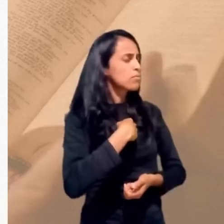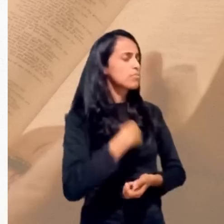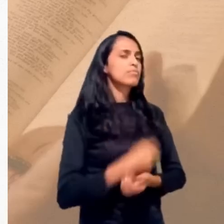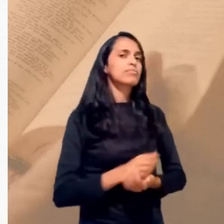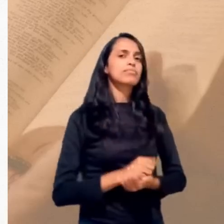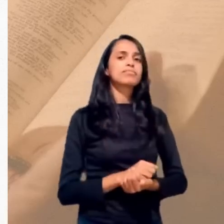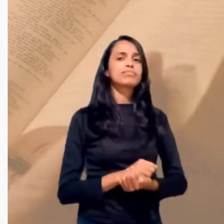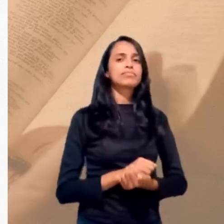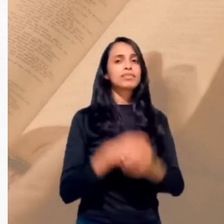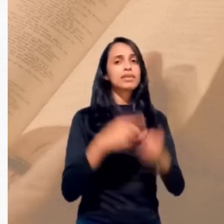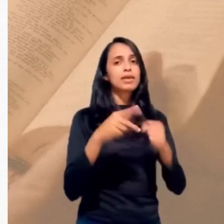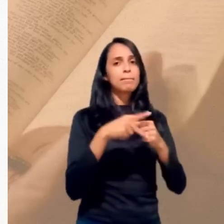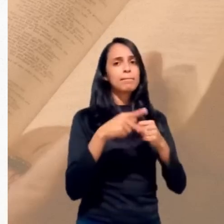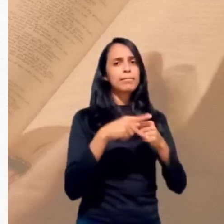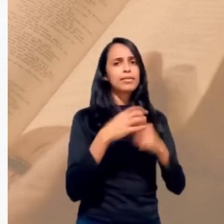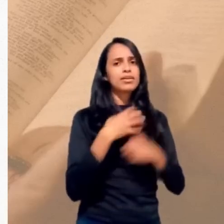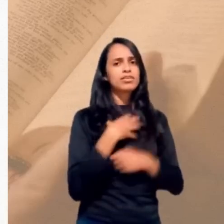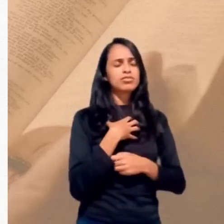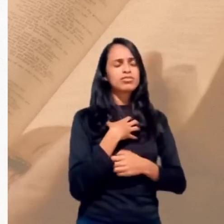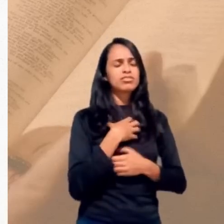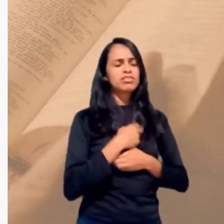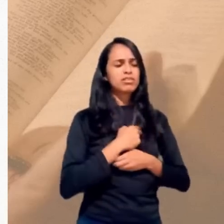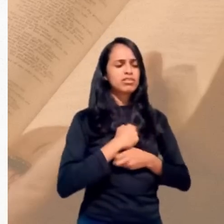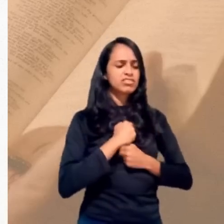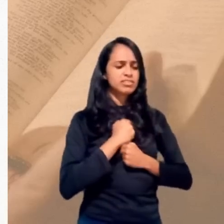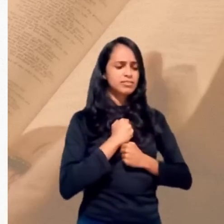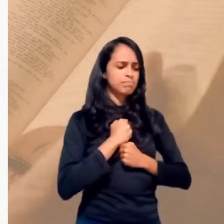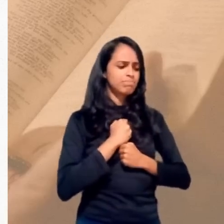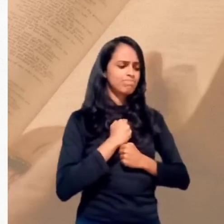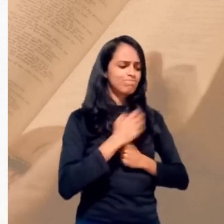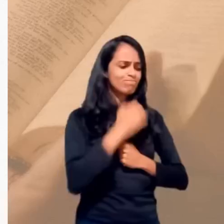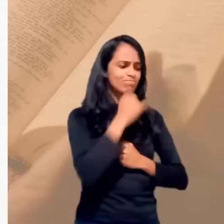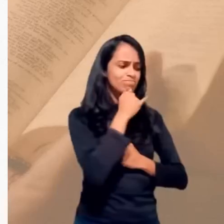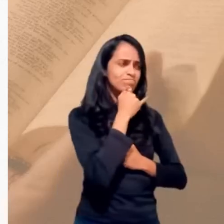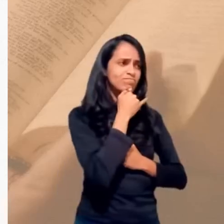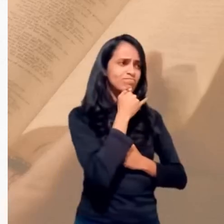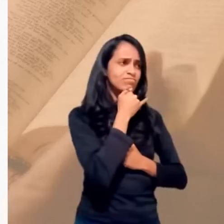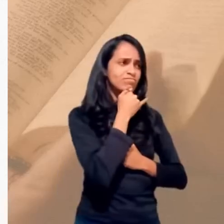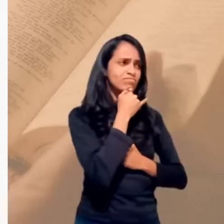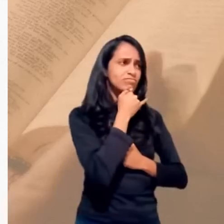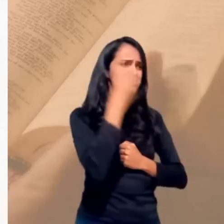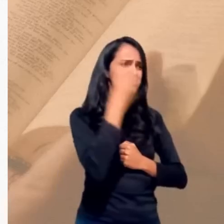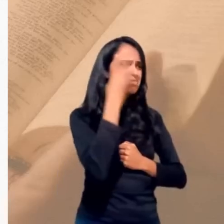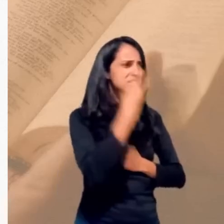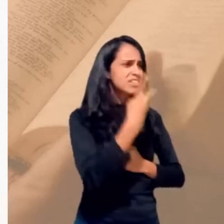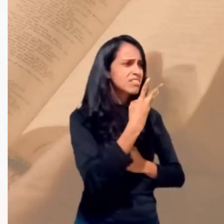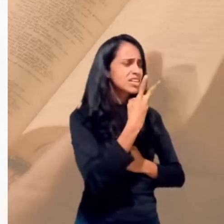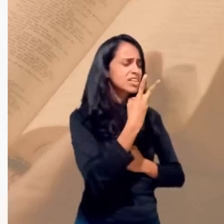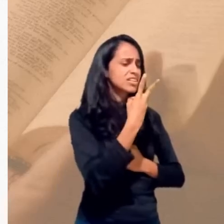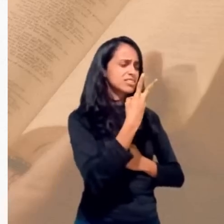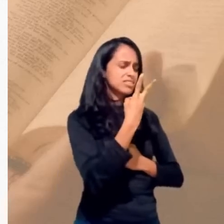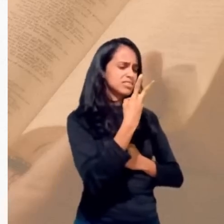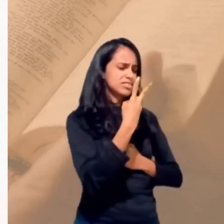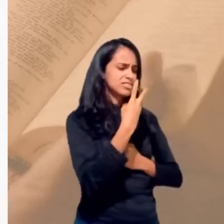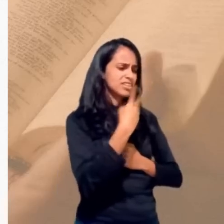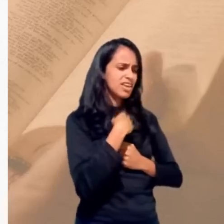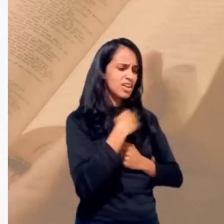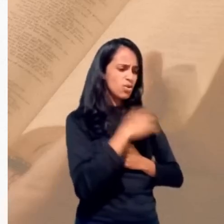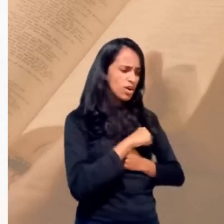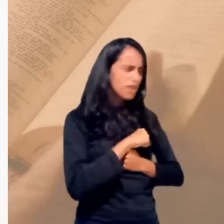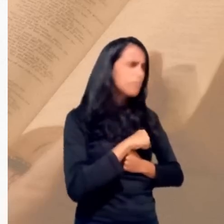Simão entristeceu-se por lhe ter dito terceira vez: Amas-me?